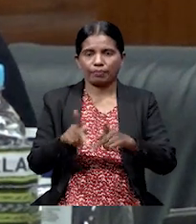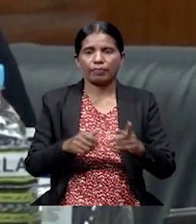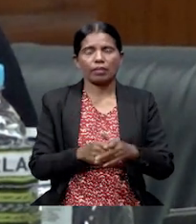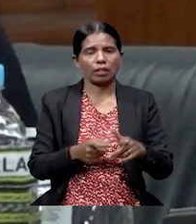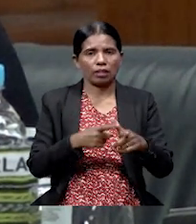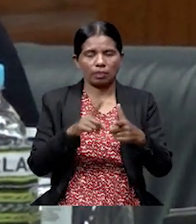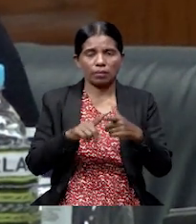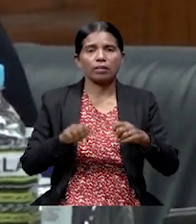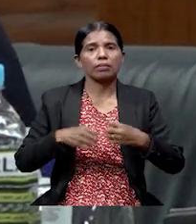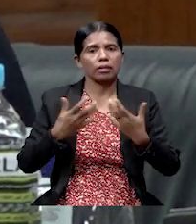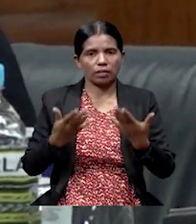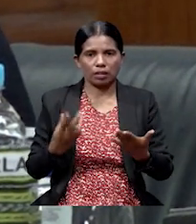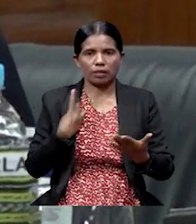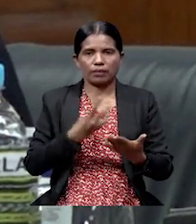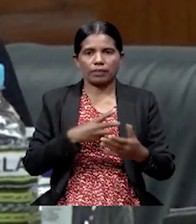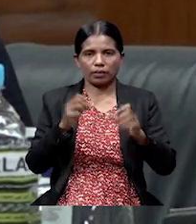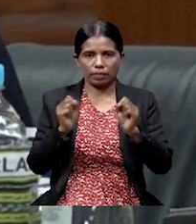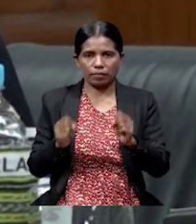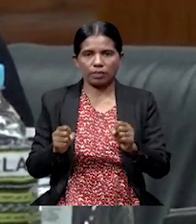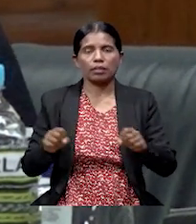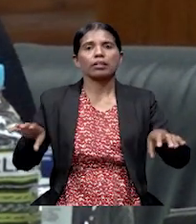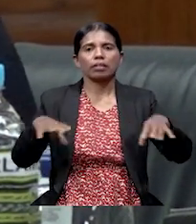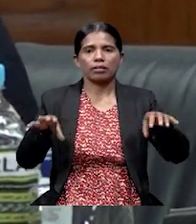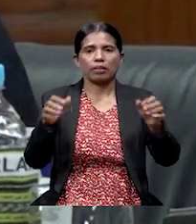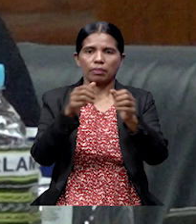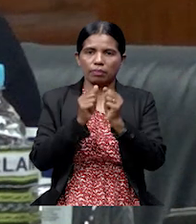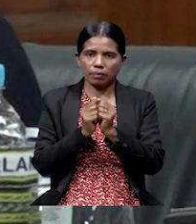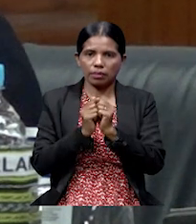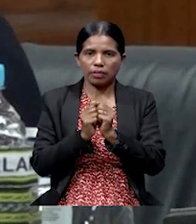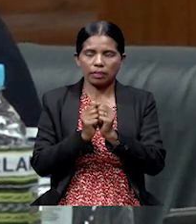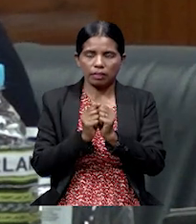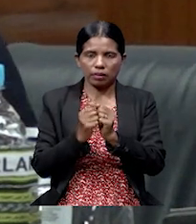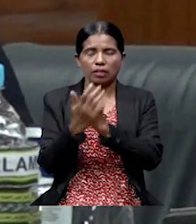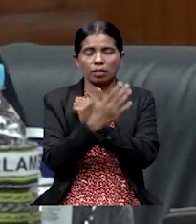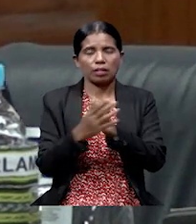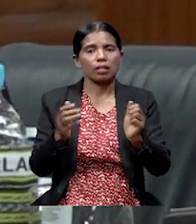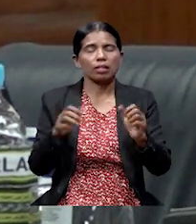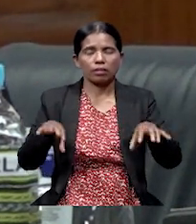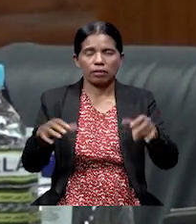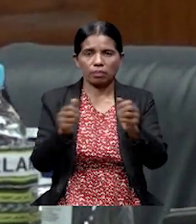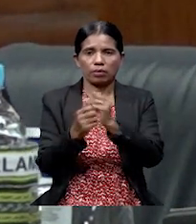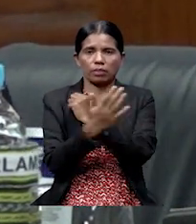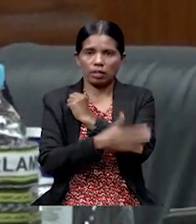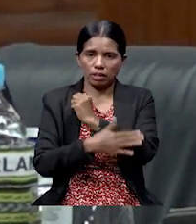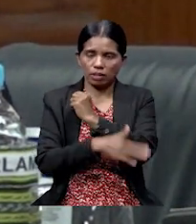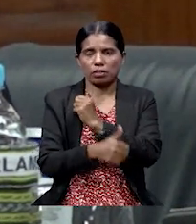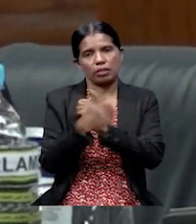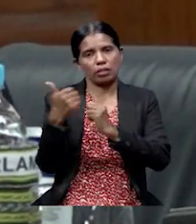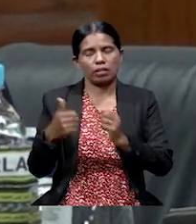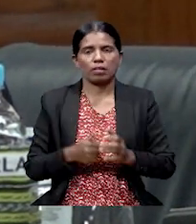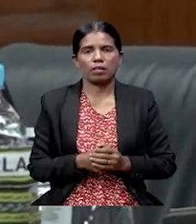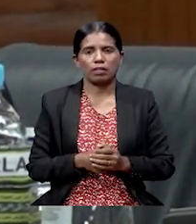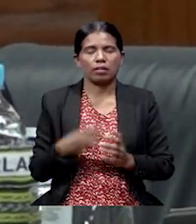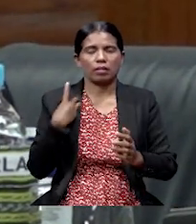Segundo, uma coisa é a relação com o país de Sira, tanto bilateral